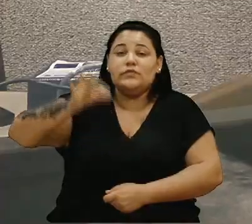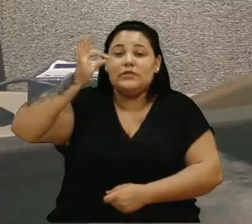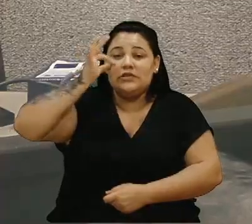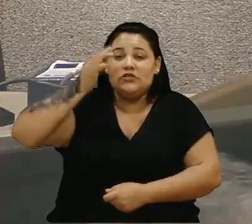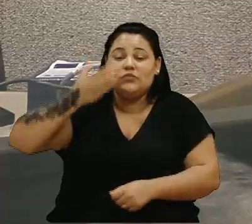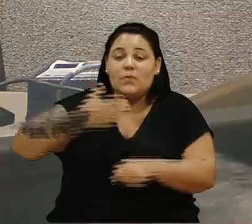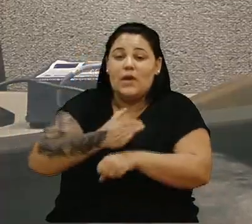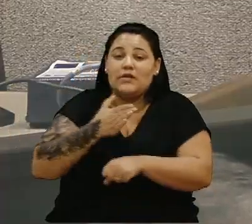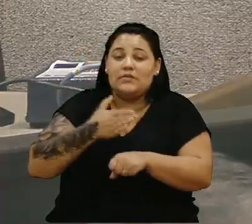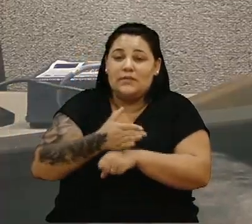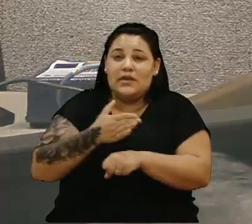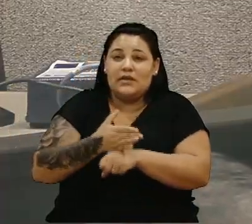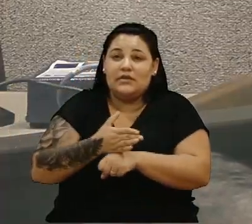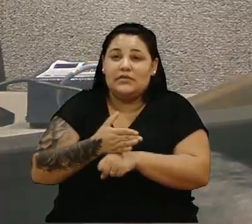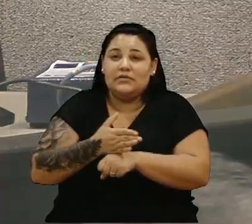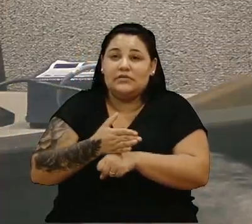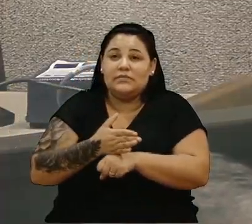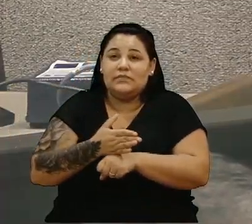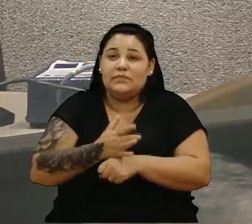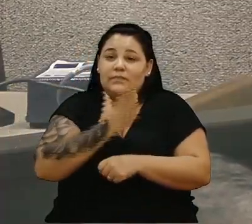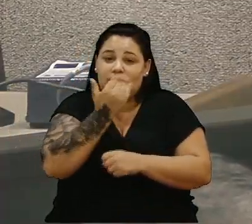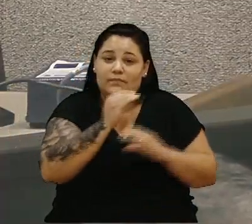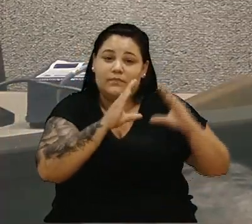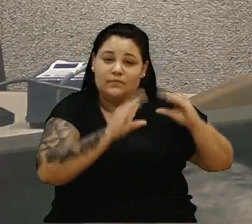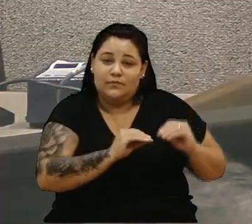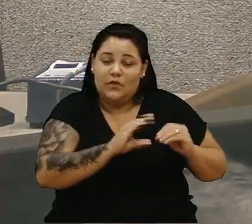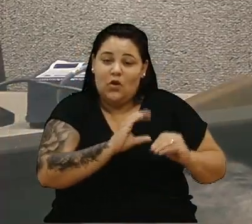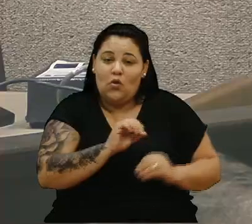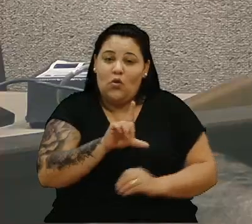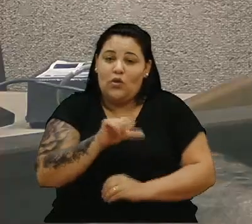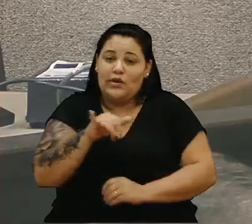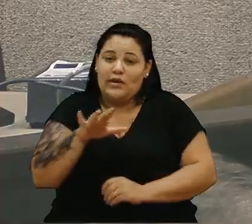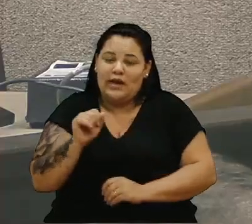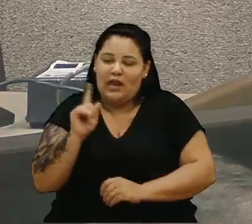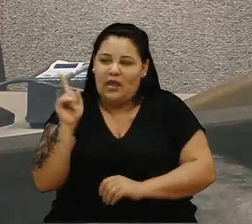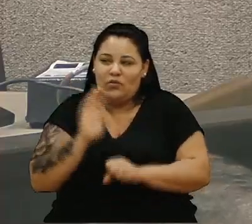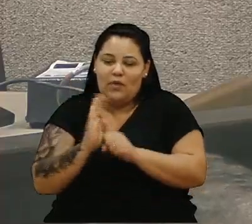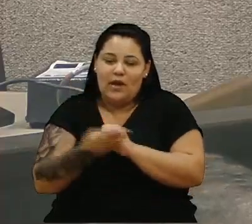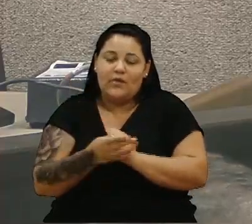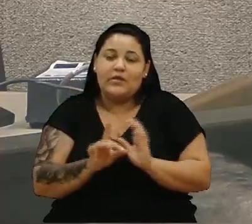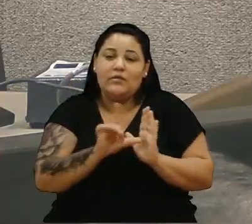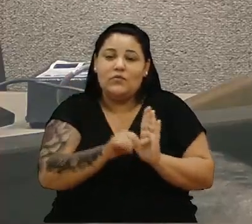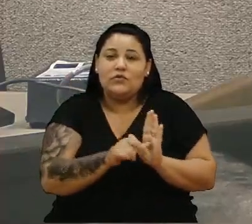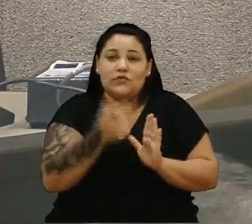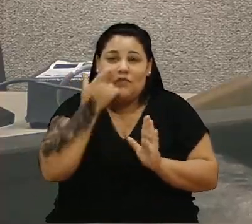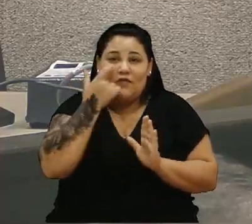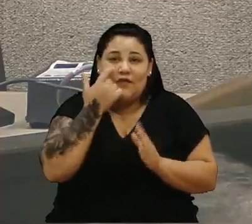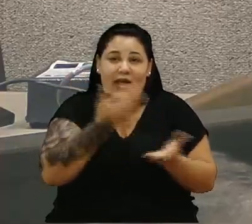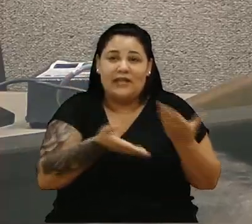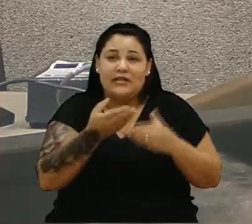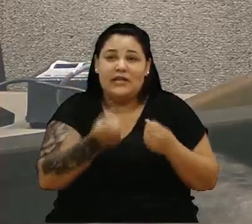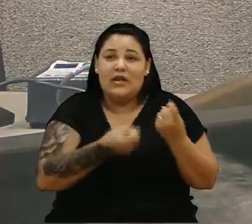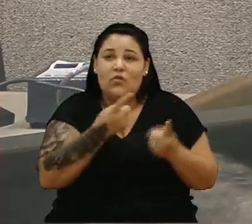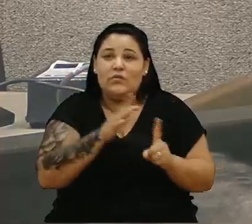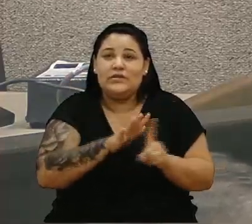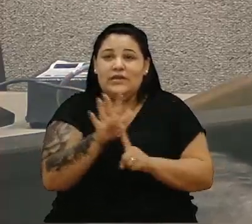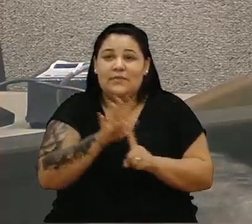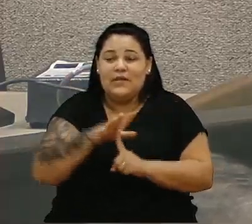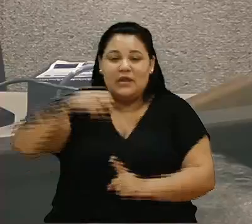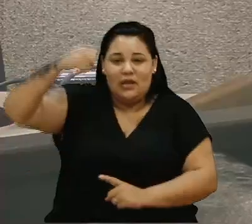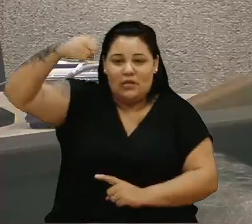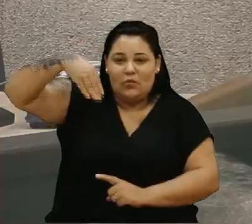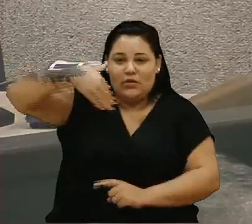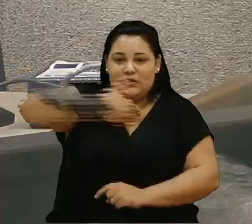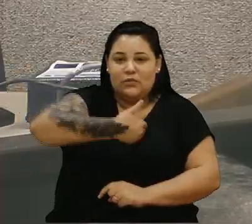de um jantar lá no Colina do Sol e após isso fui verificar algumas demandas de iluminação